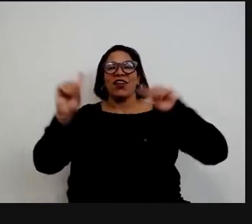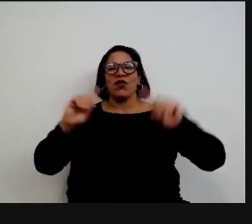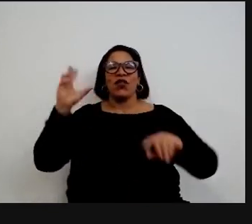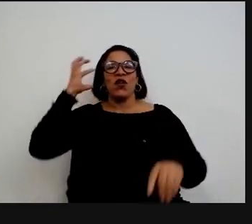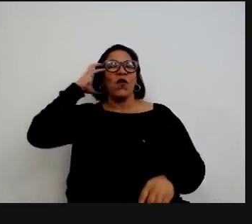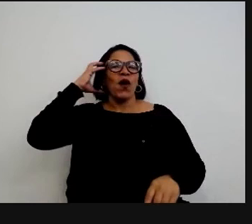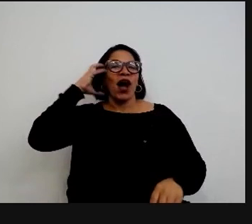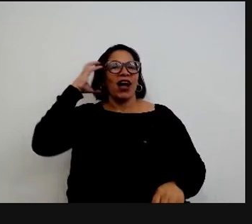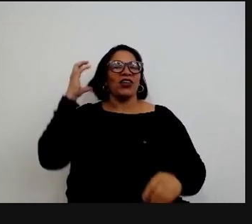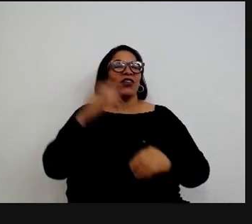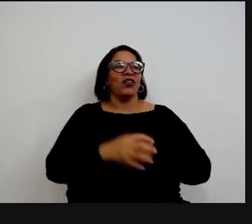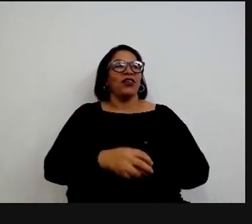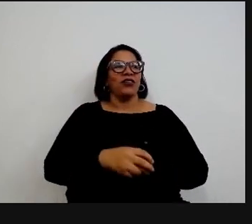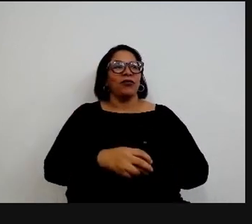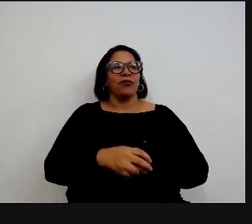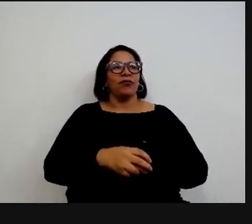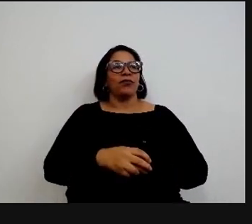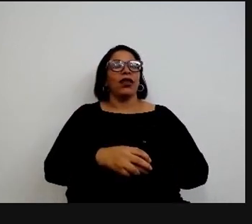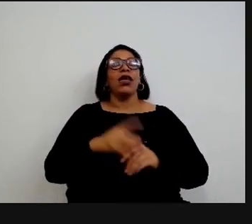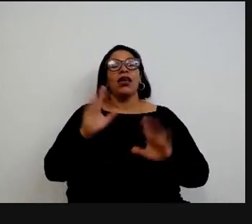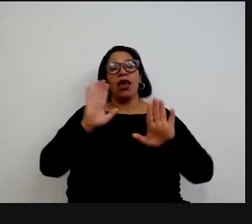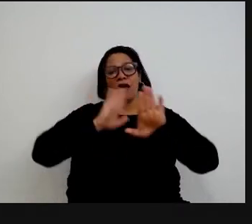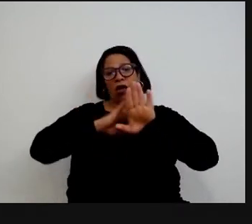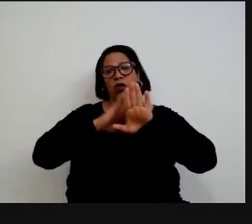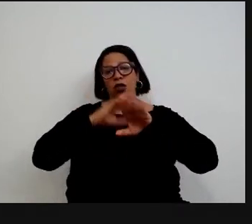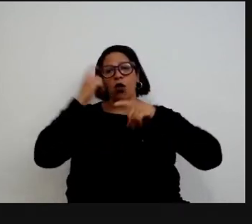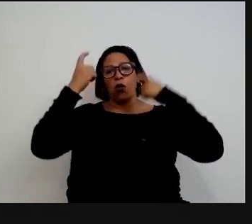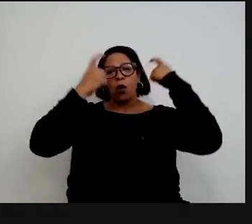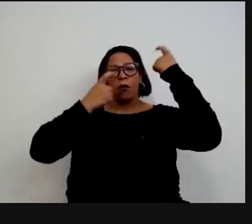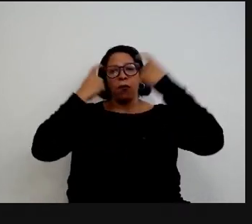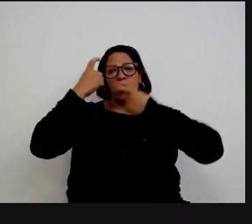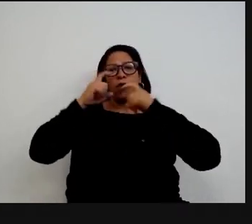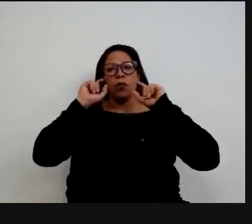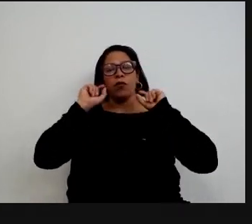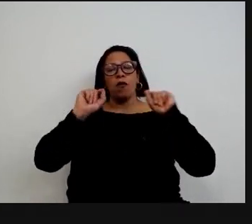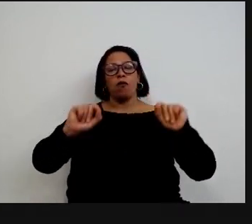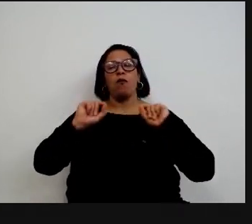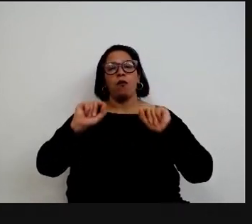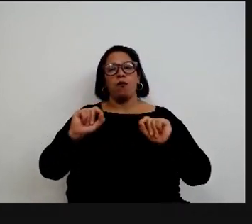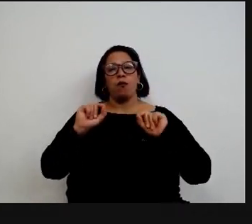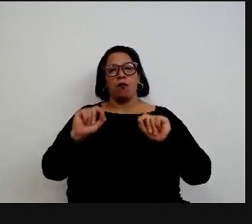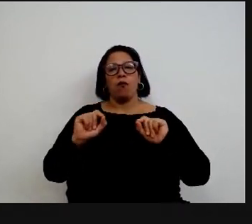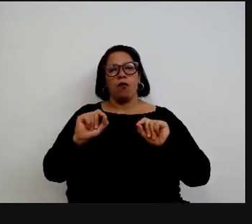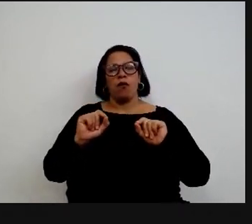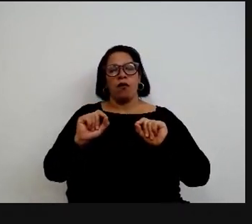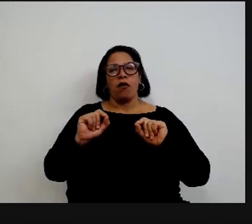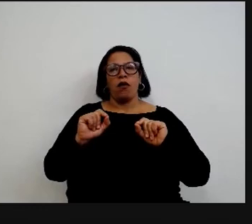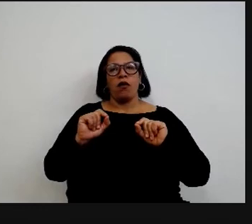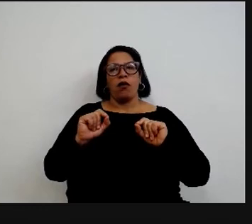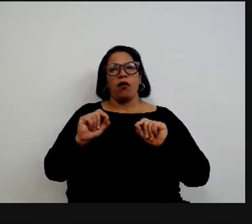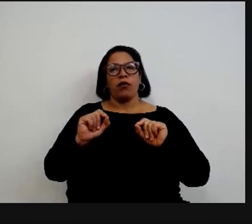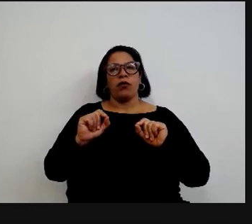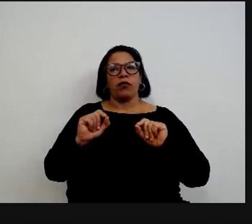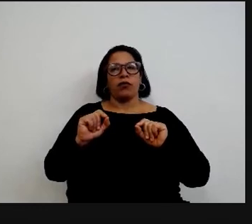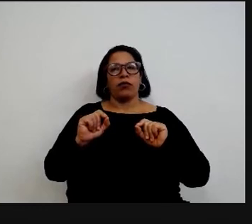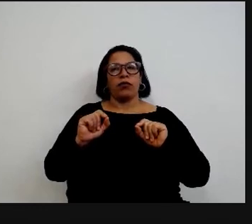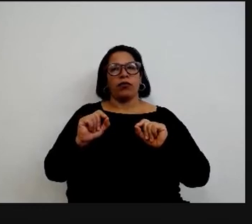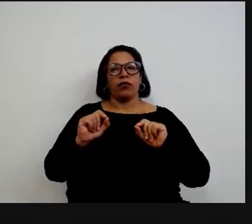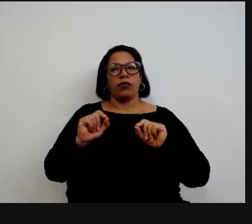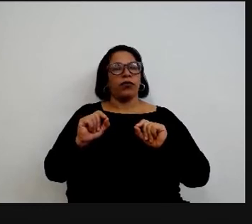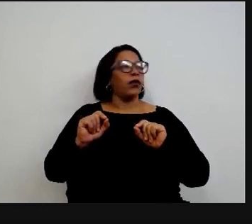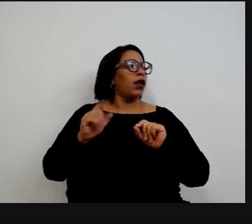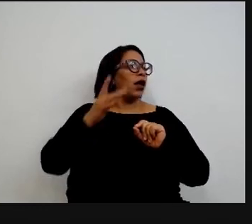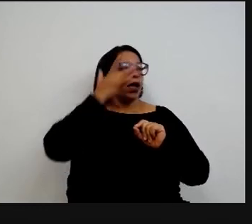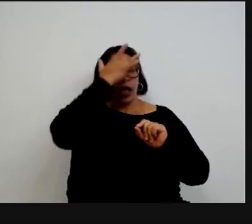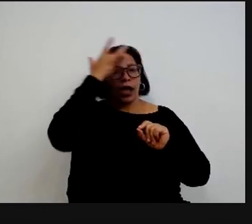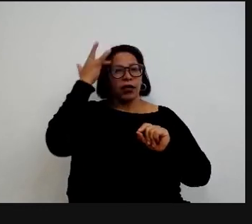Mas, enfim, eu tenho uma preocupação muito grande com uma questão que eu acho muito importante, que é a questão